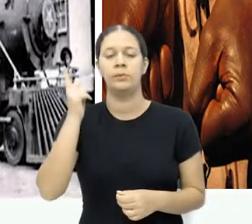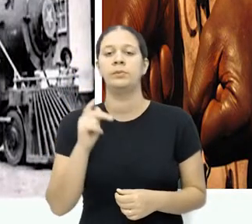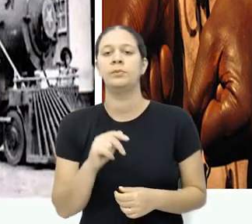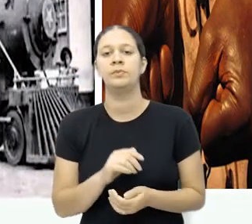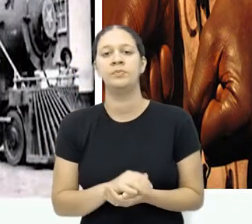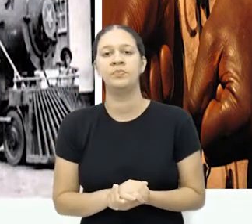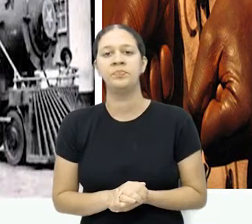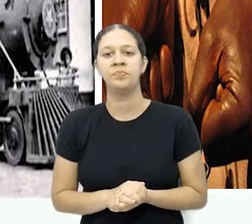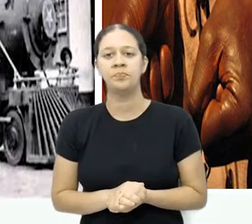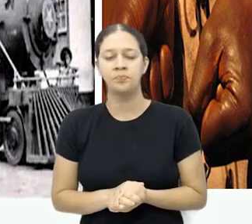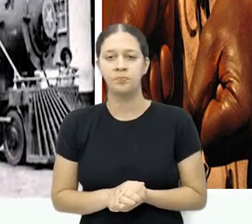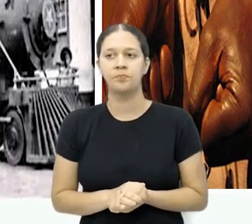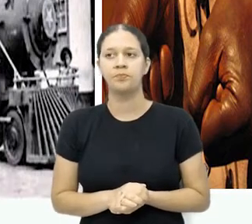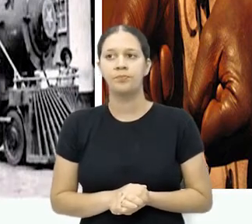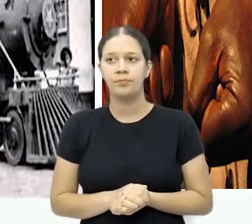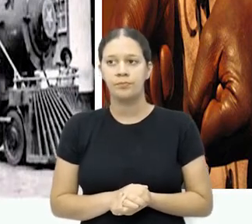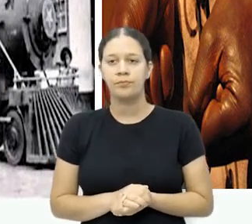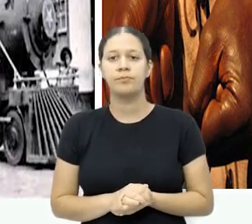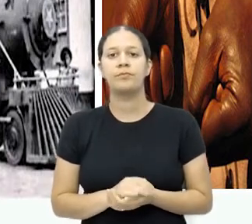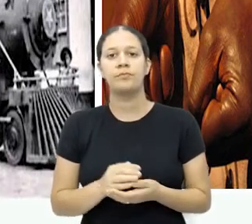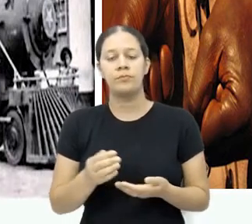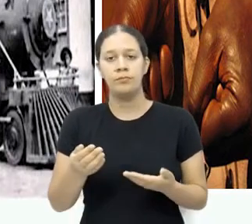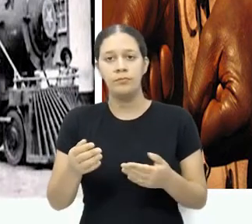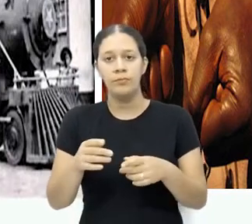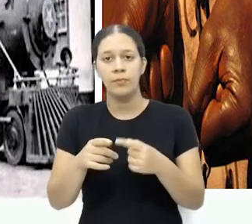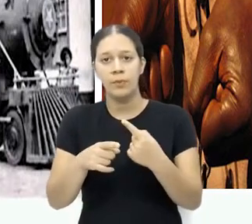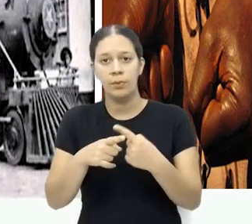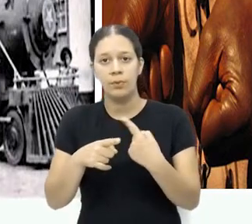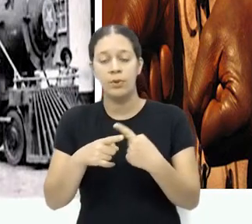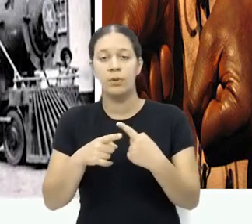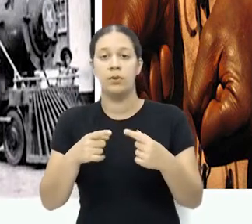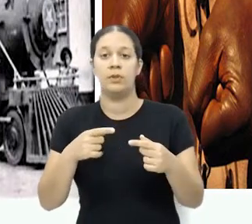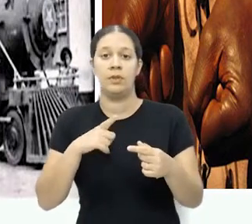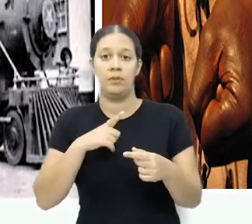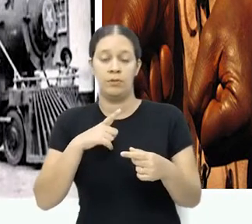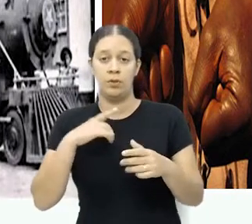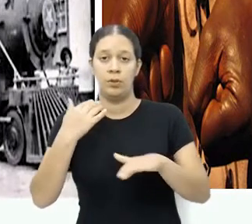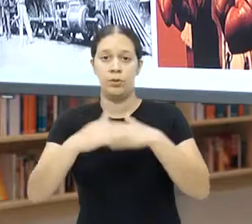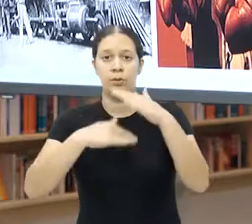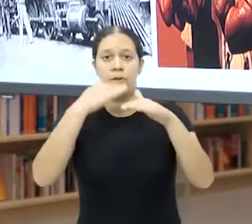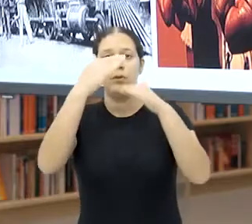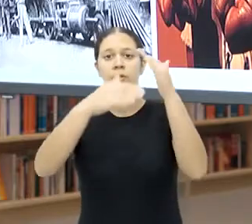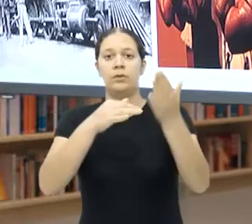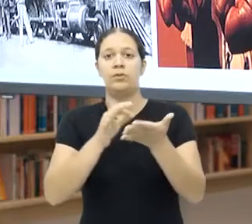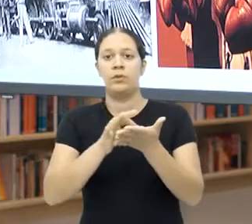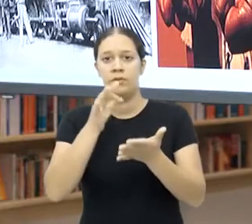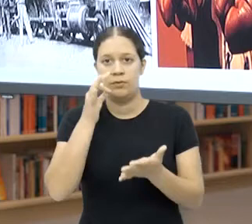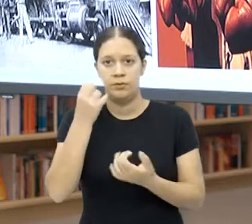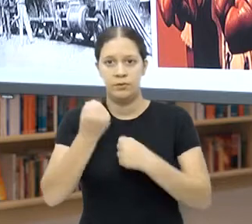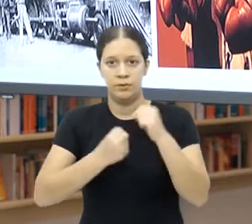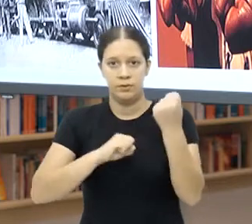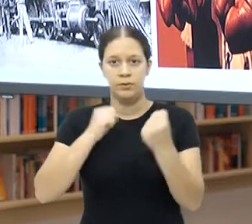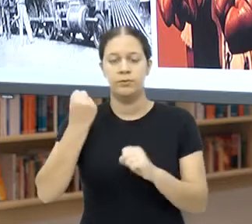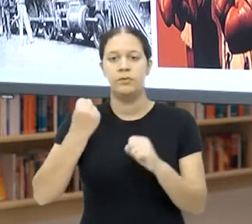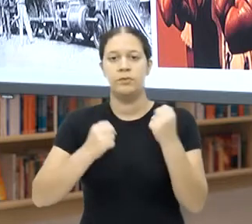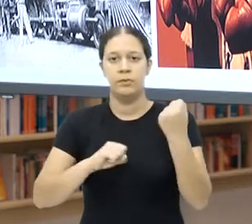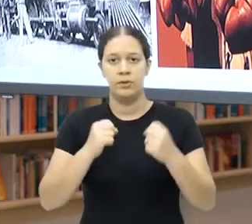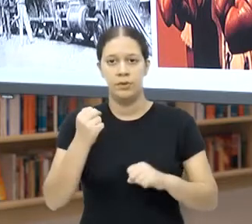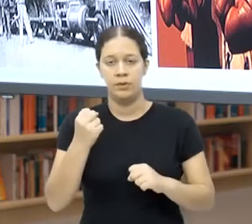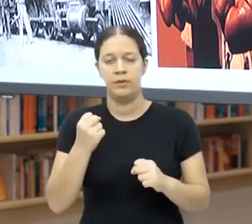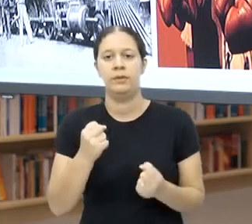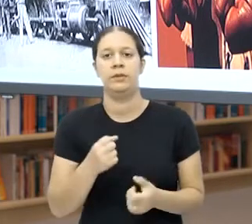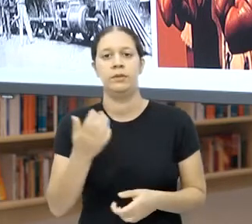certo? Da América Latina, graças ao processo do café e o processo industrial que foi colocado e